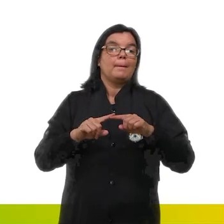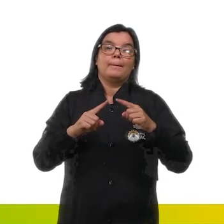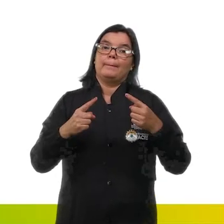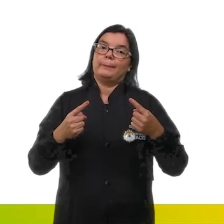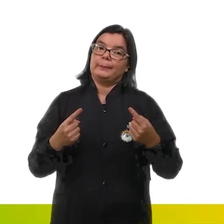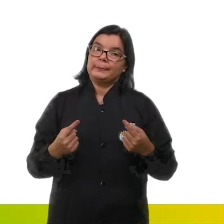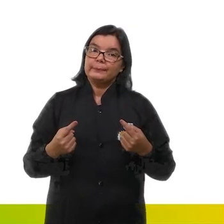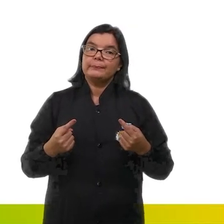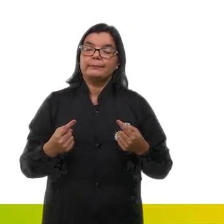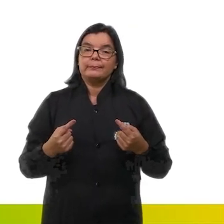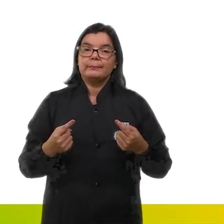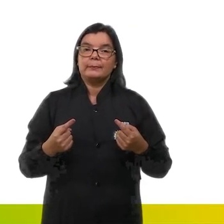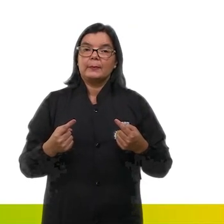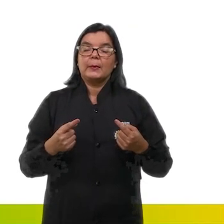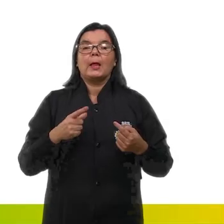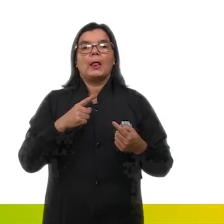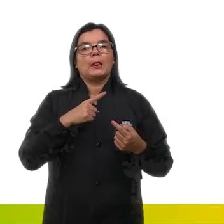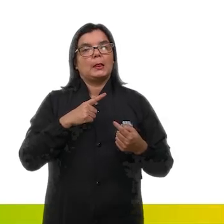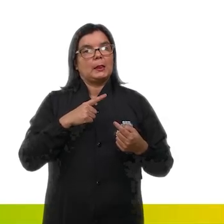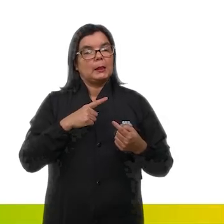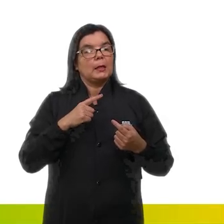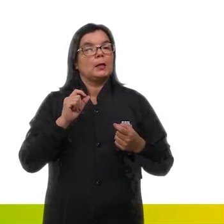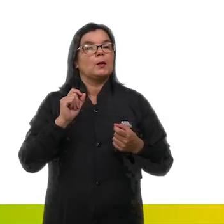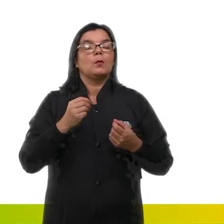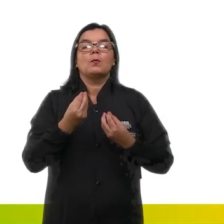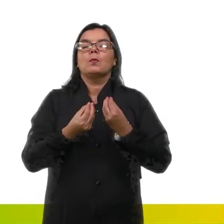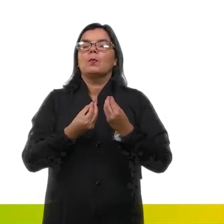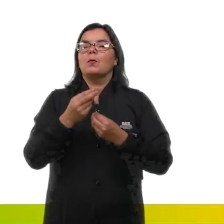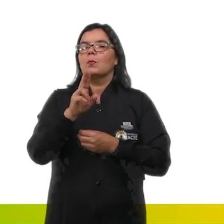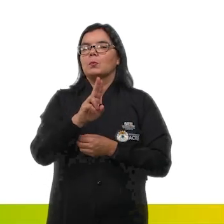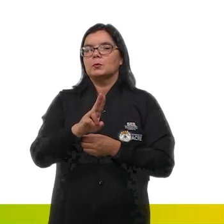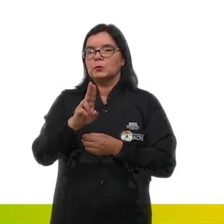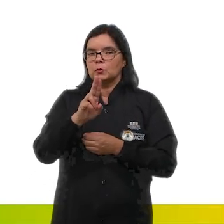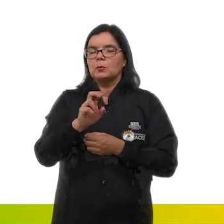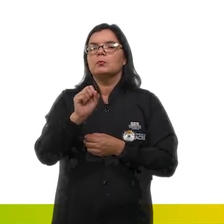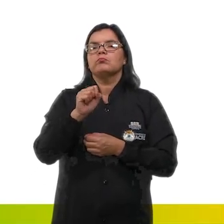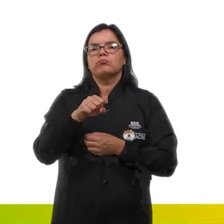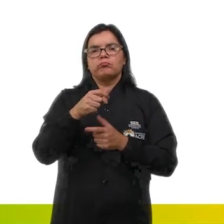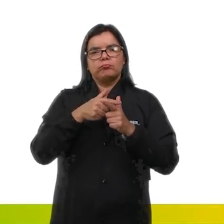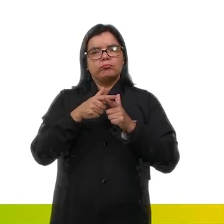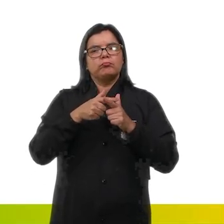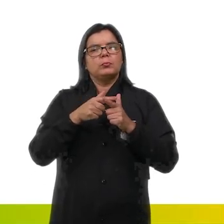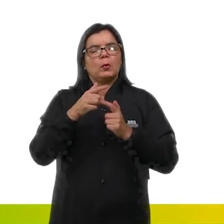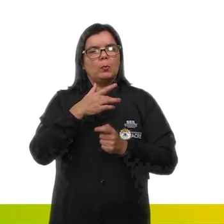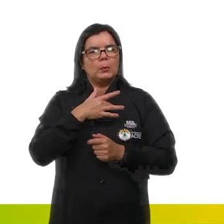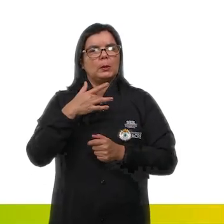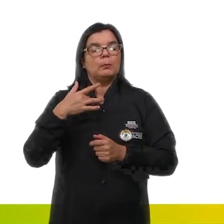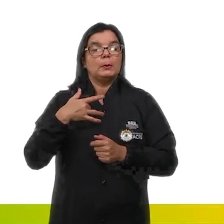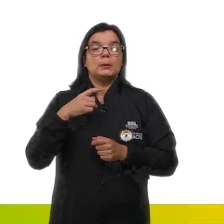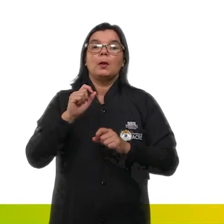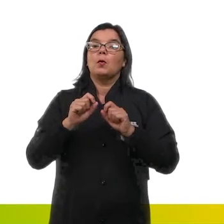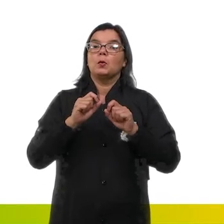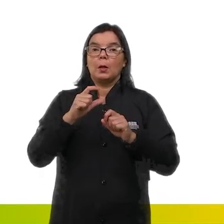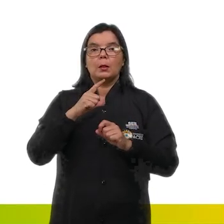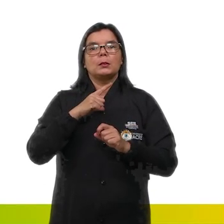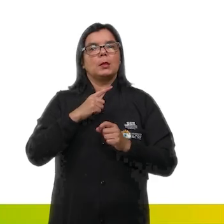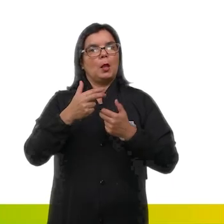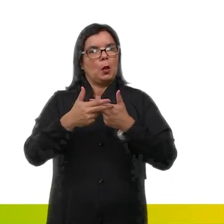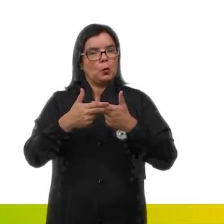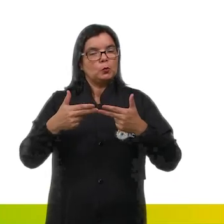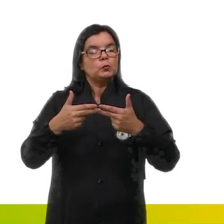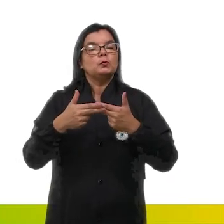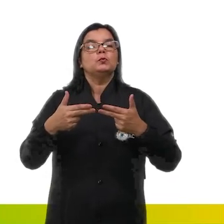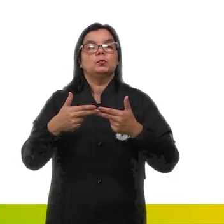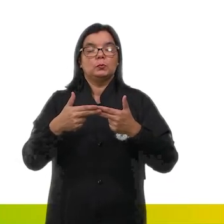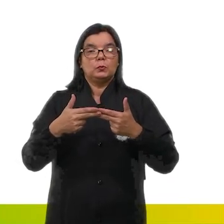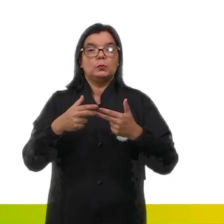Porém, a depender de qual e de como você utilize, pode sim ter problemas com a saúde. E a verdade é, existem recursos